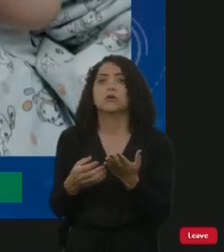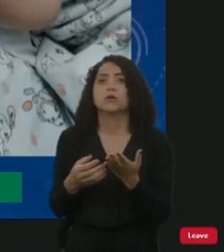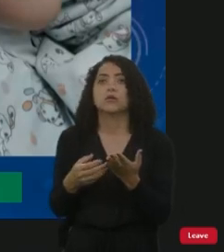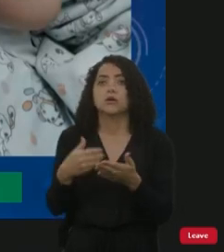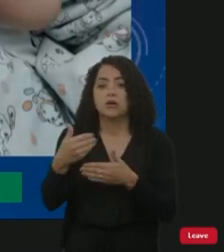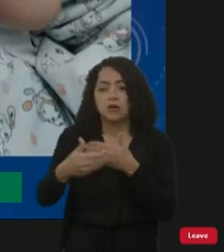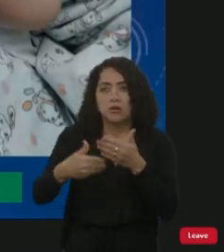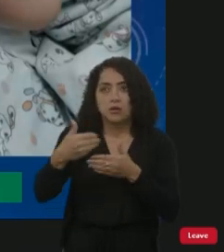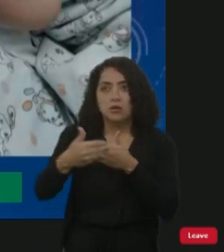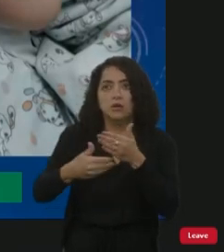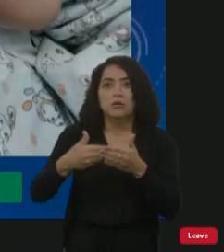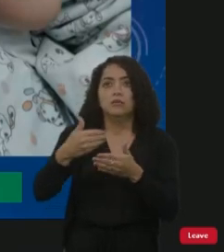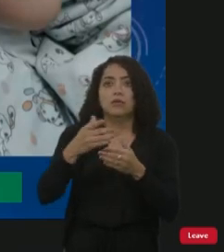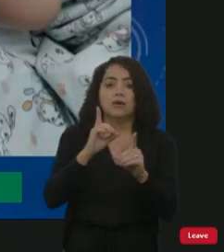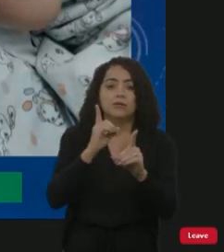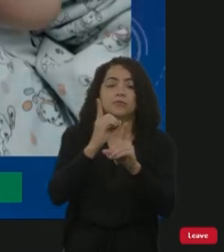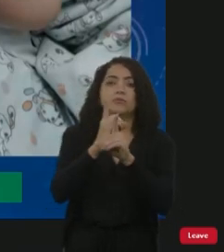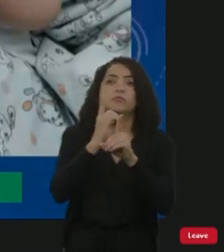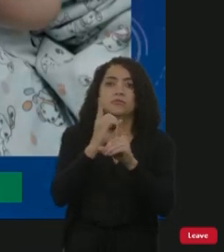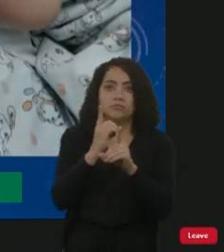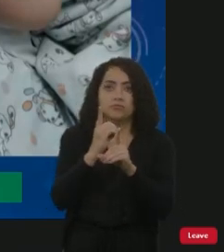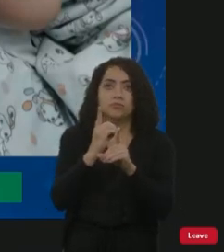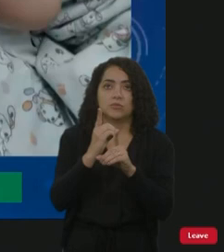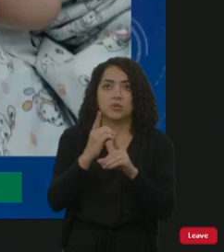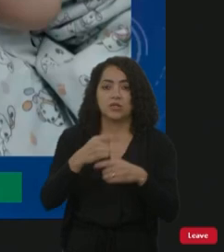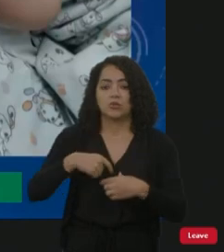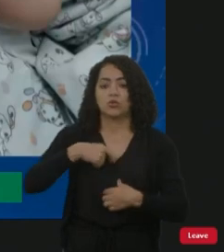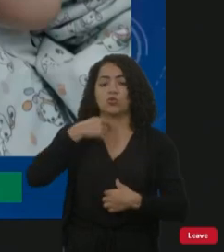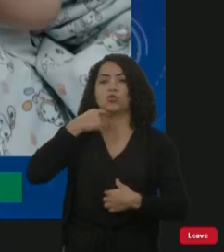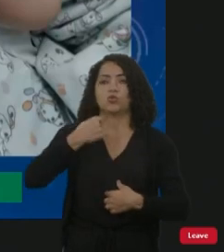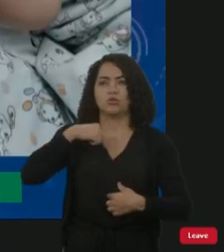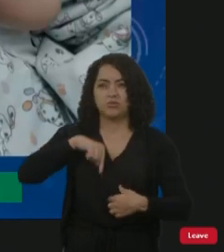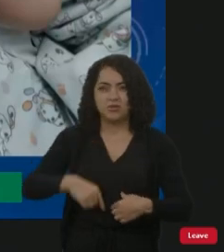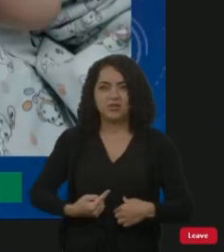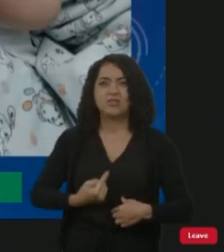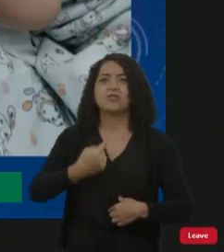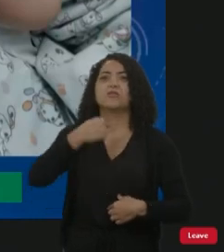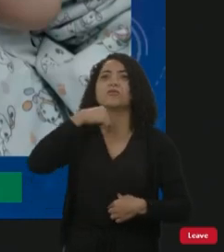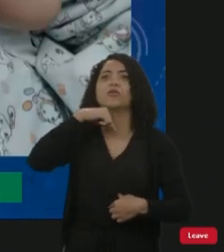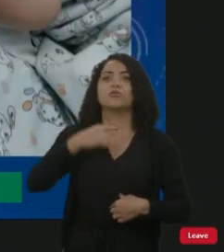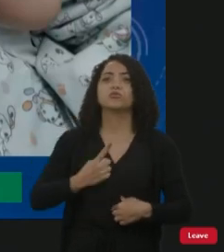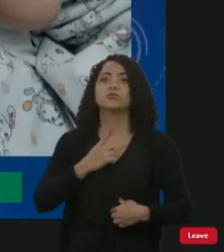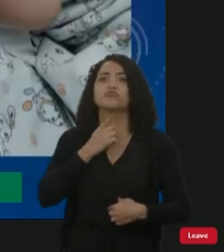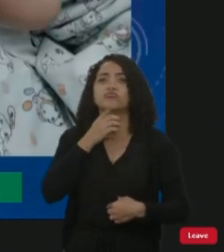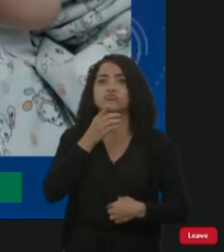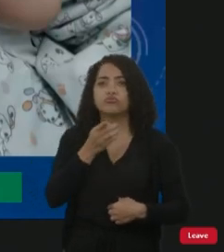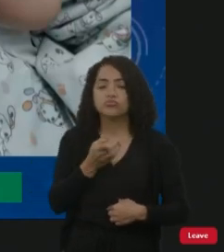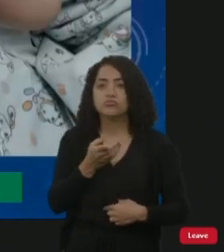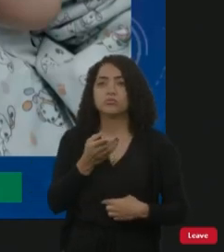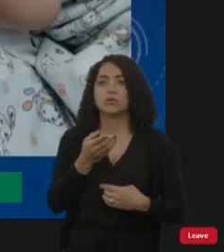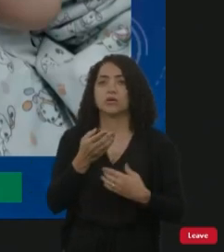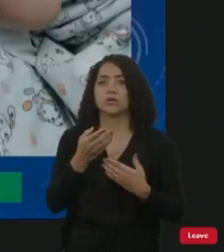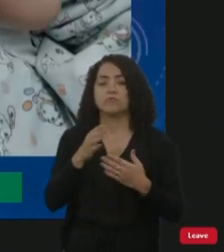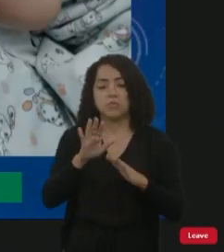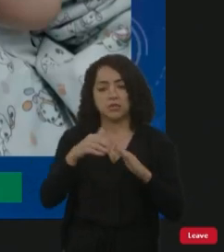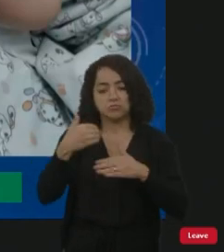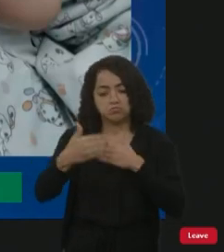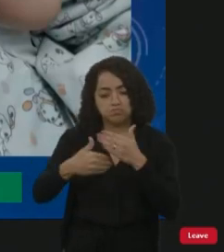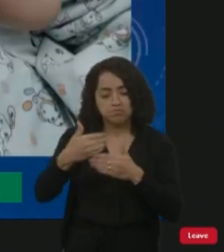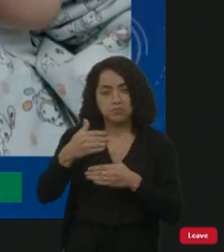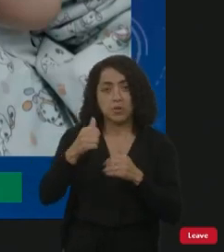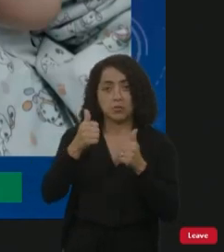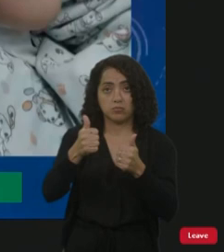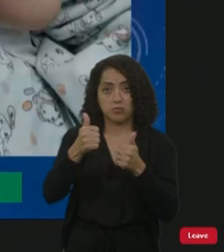E aí foi diagnosticado como um refluxo gastroesofágico e ficou razoavelmente bem. Com